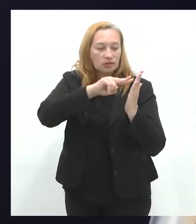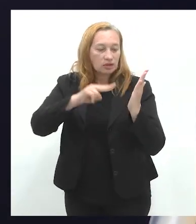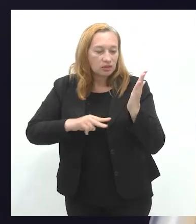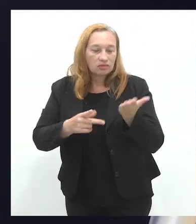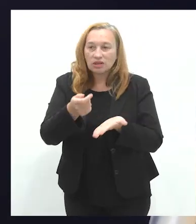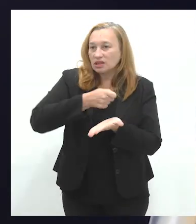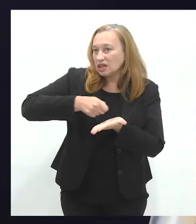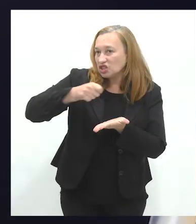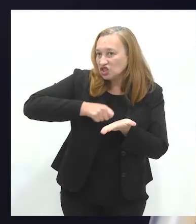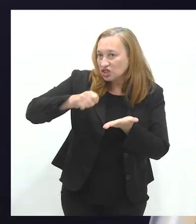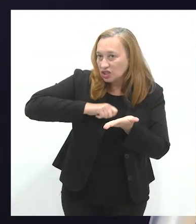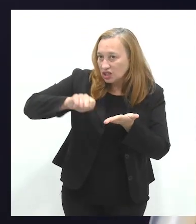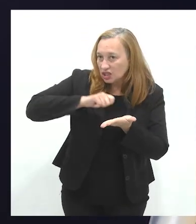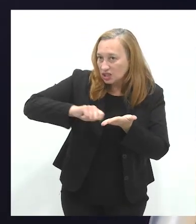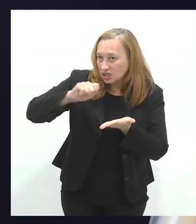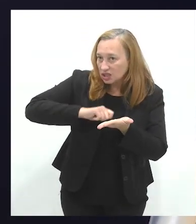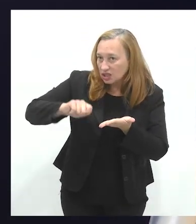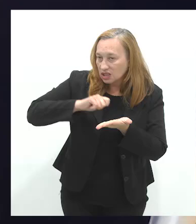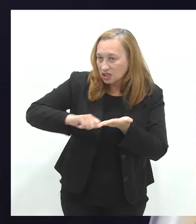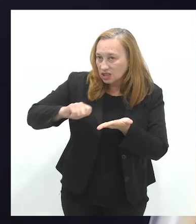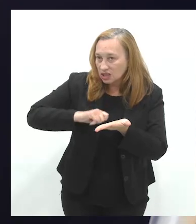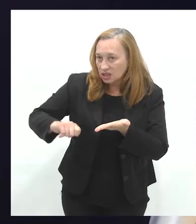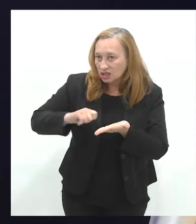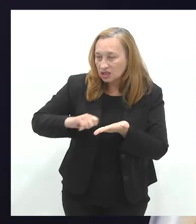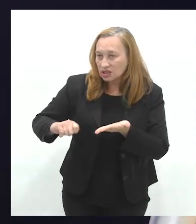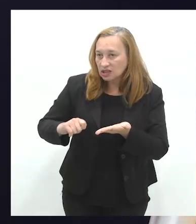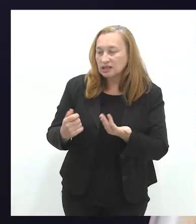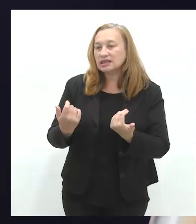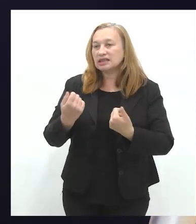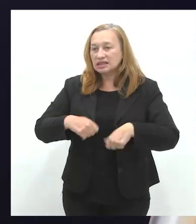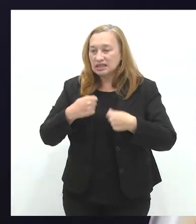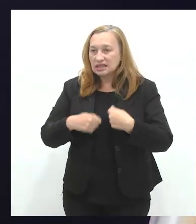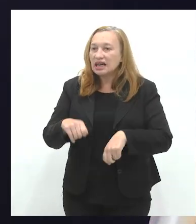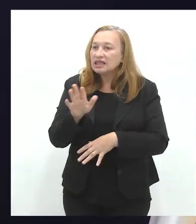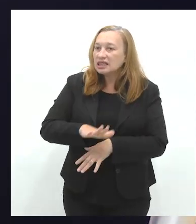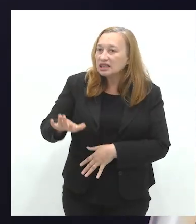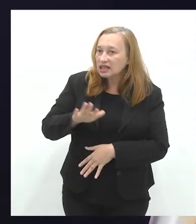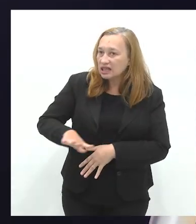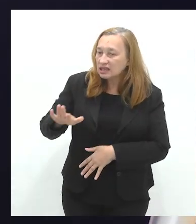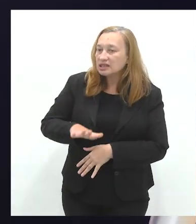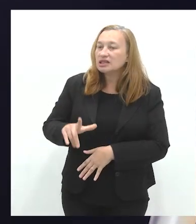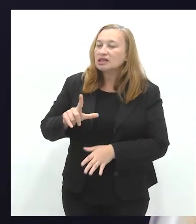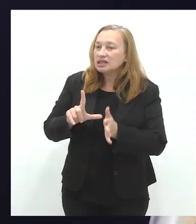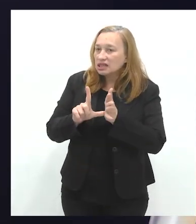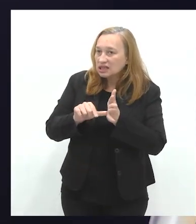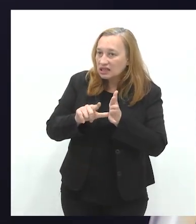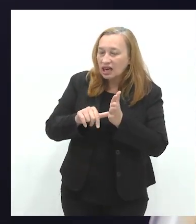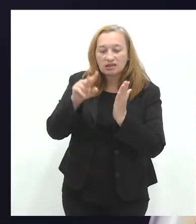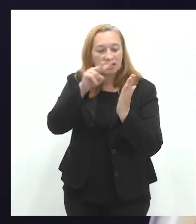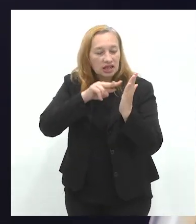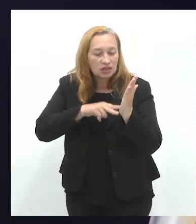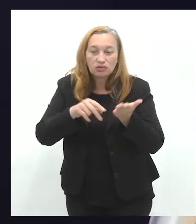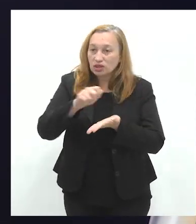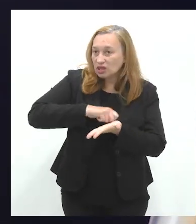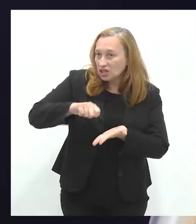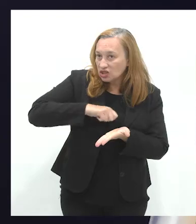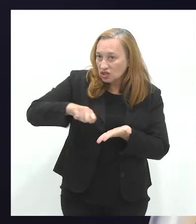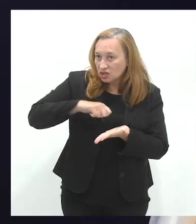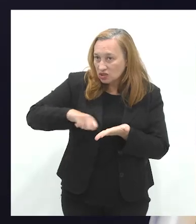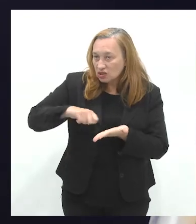leitura, da escrita, trabalho com muito com essa demanda de crianças que vêm com esse atraso na leitura e na